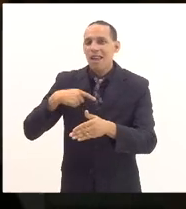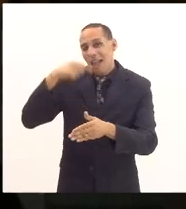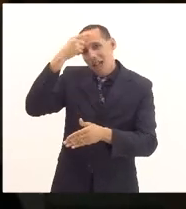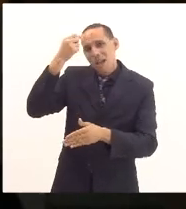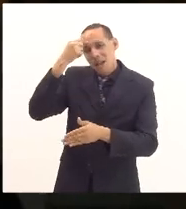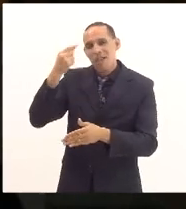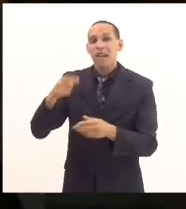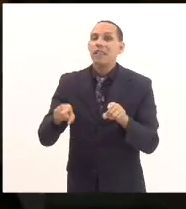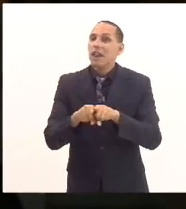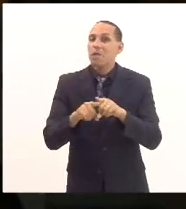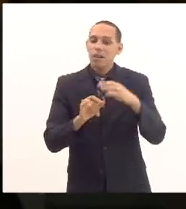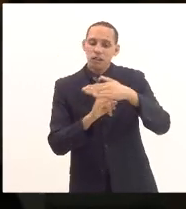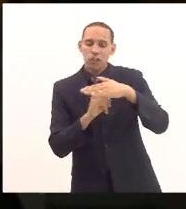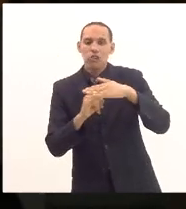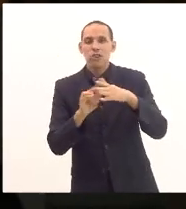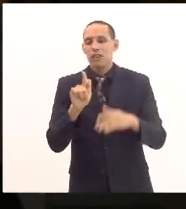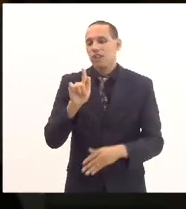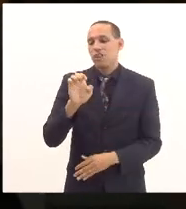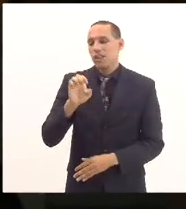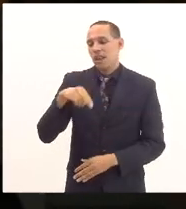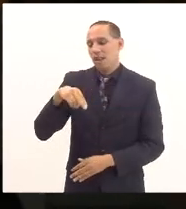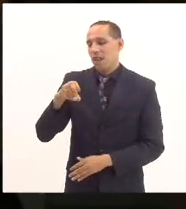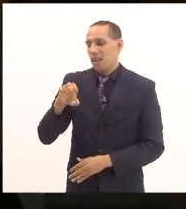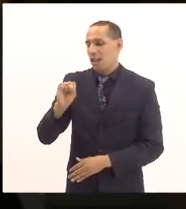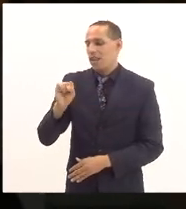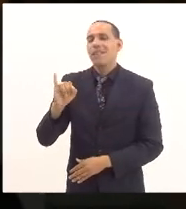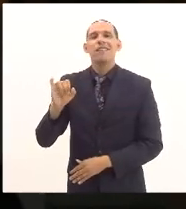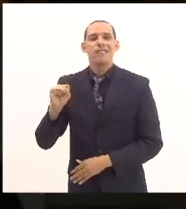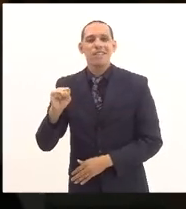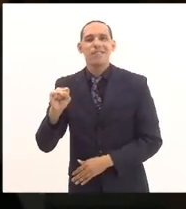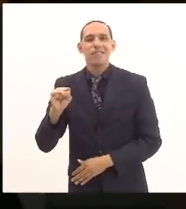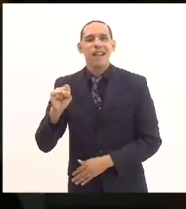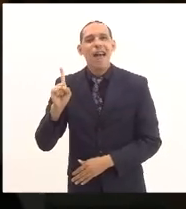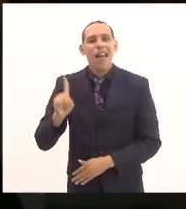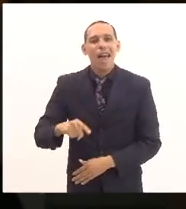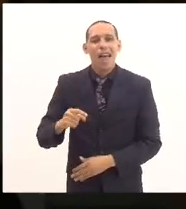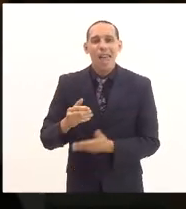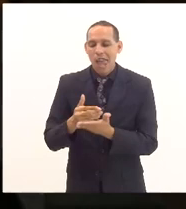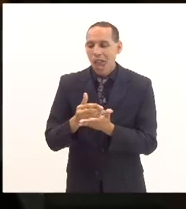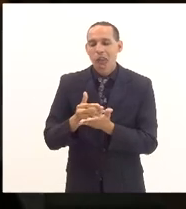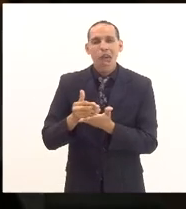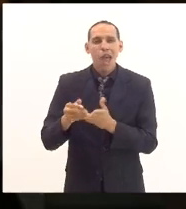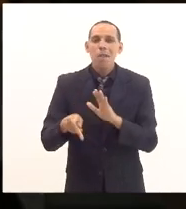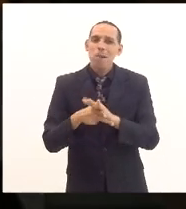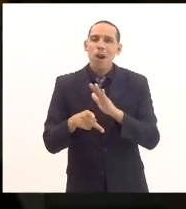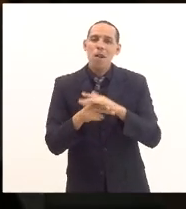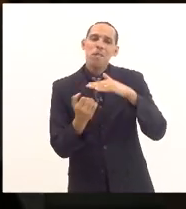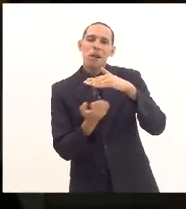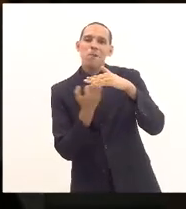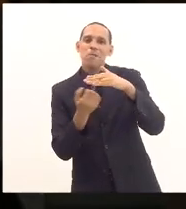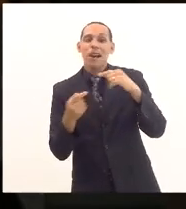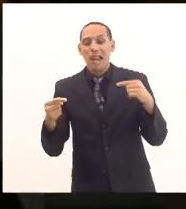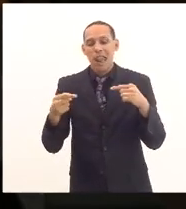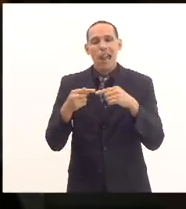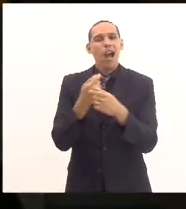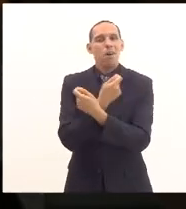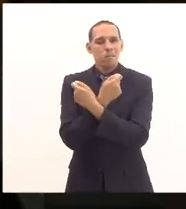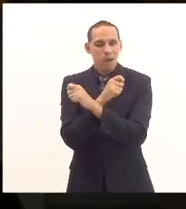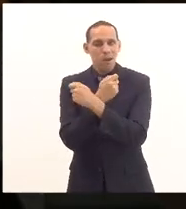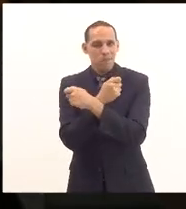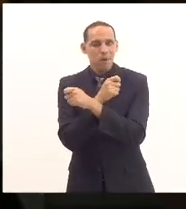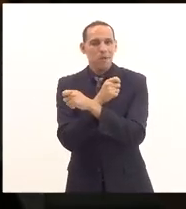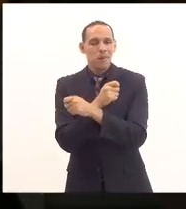Instituto Gênesis, que é a incubadora de empresas ligada à Pontifícia